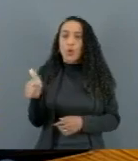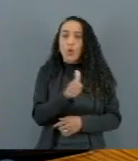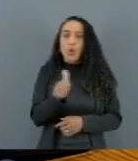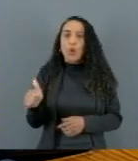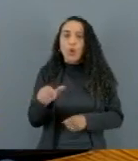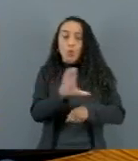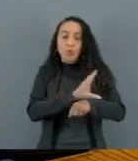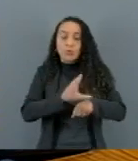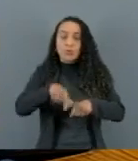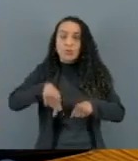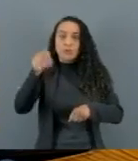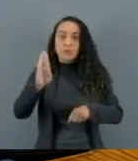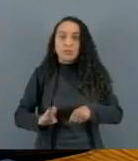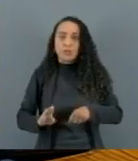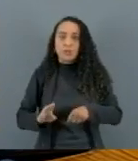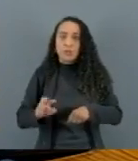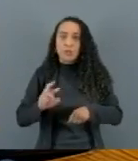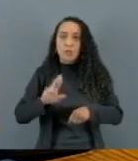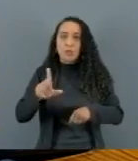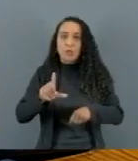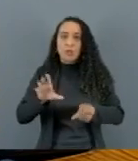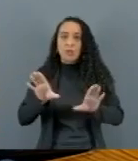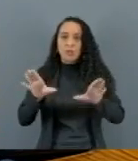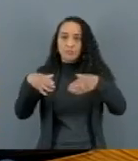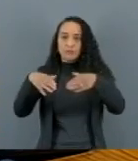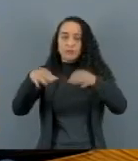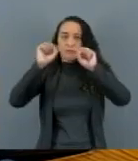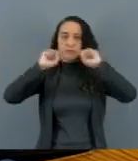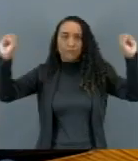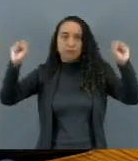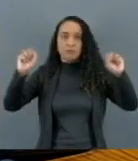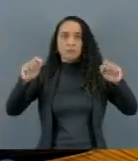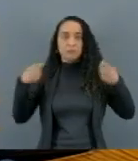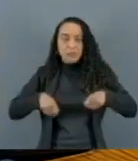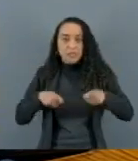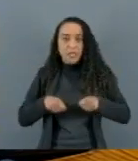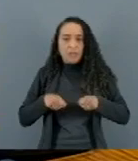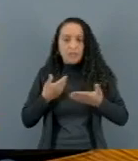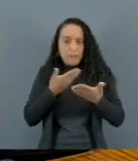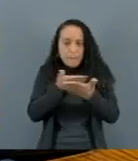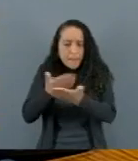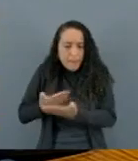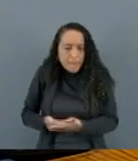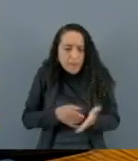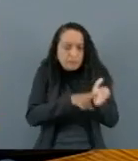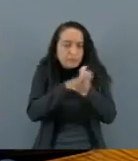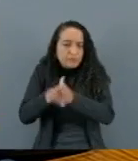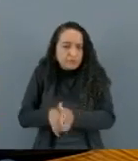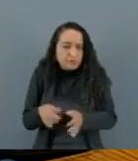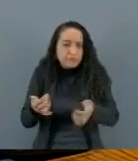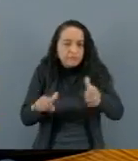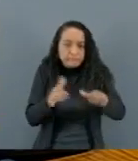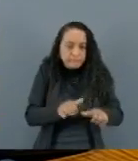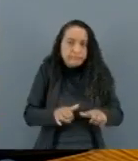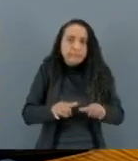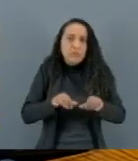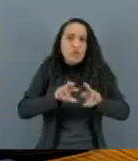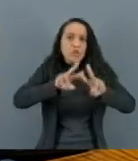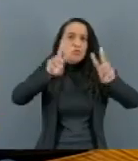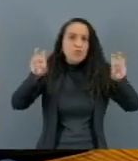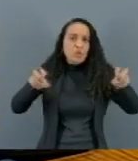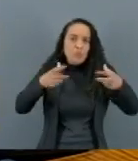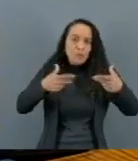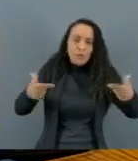constituições no Brasil e não uma corte, né, que deveria se debruçar sobre as eventuais querelas que a